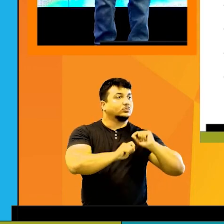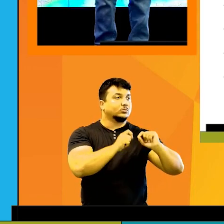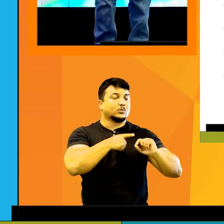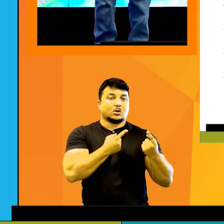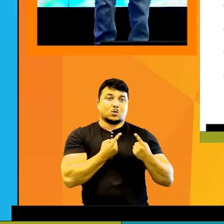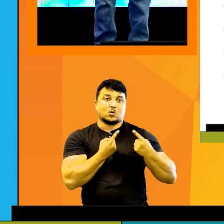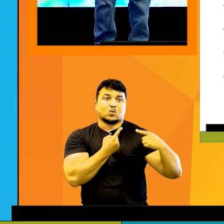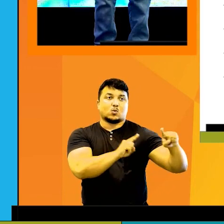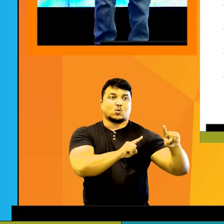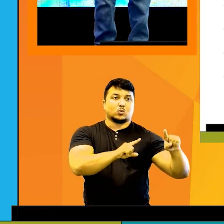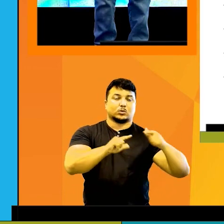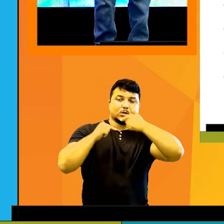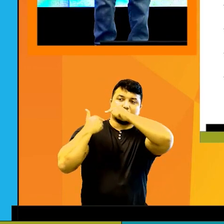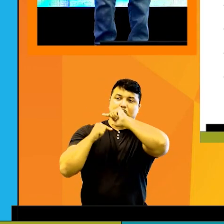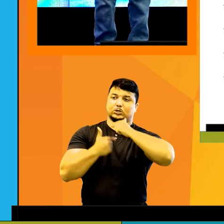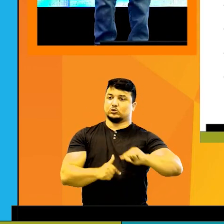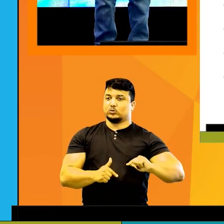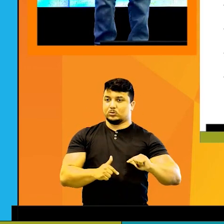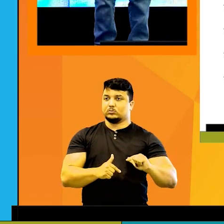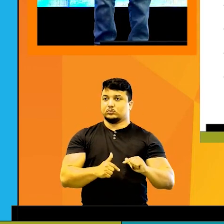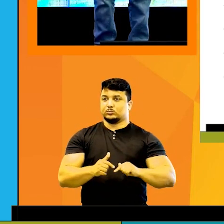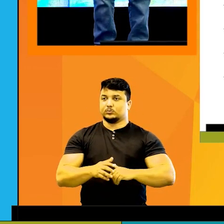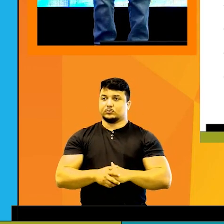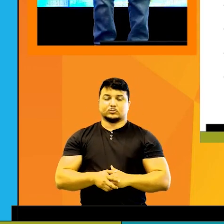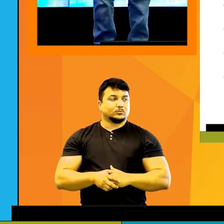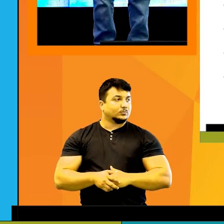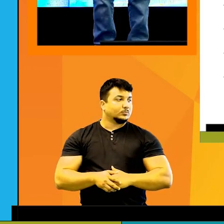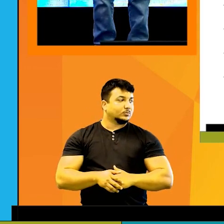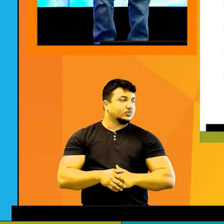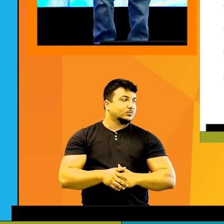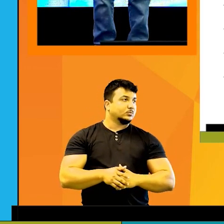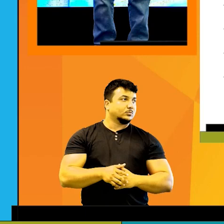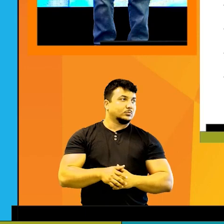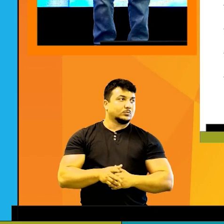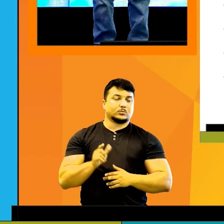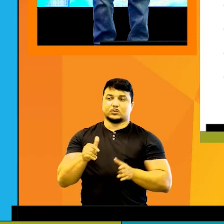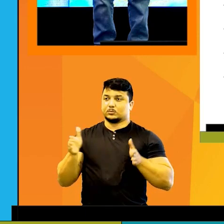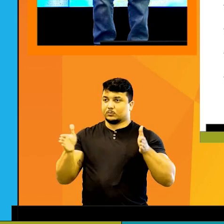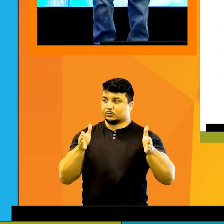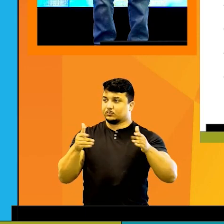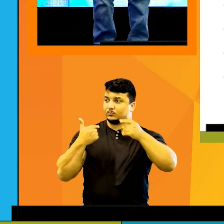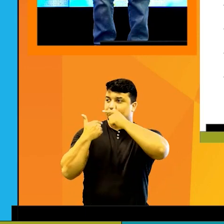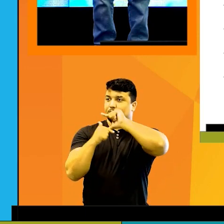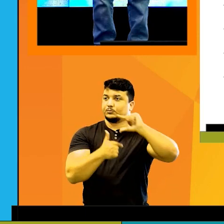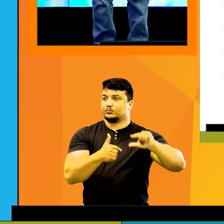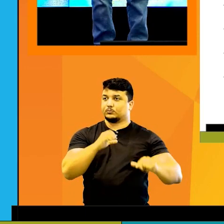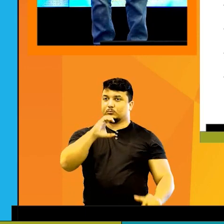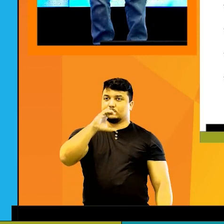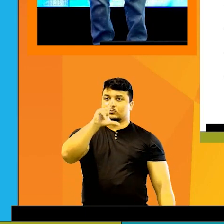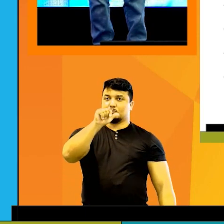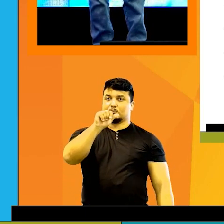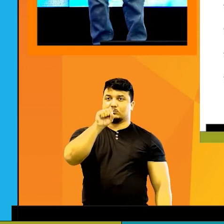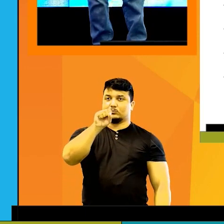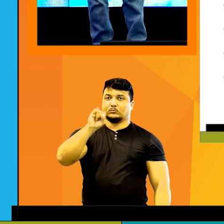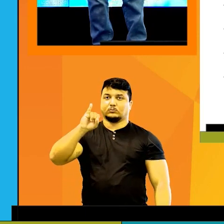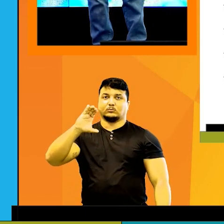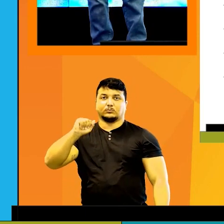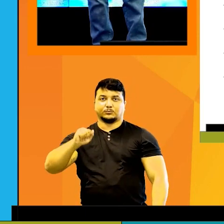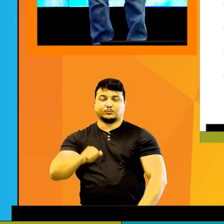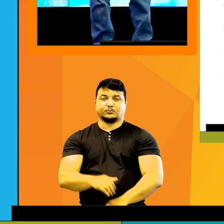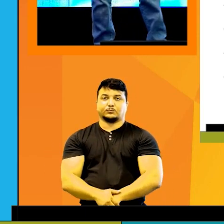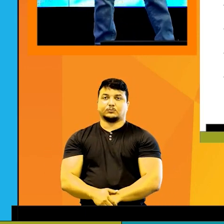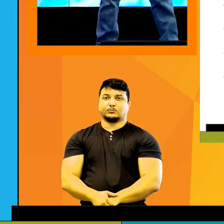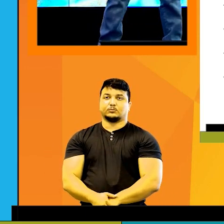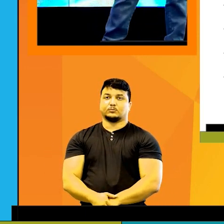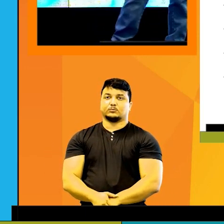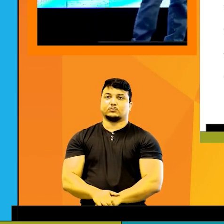antepor, a se contrapor, melhor dizendo, à era clássica, à poesia clássica, à literatura clássica.